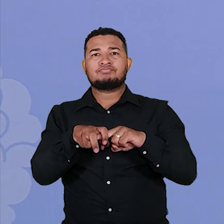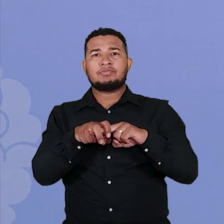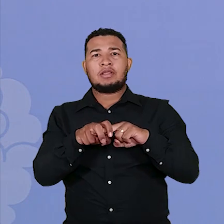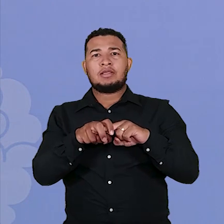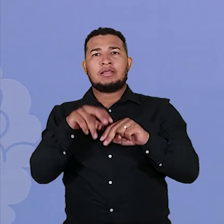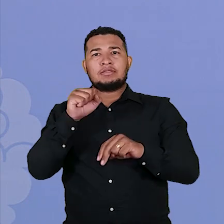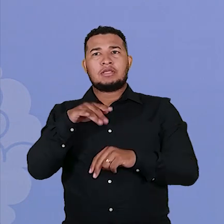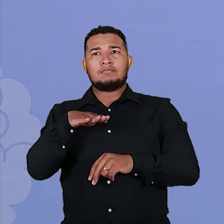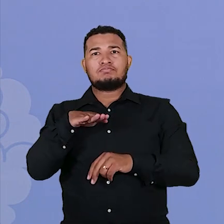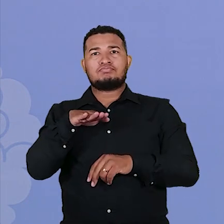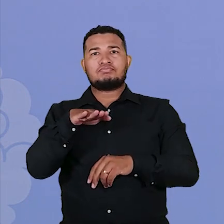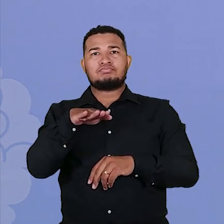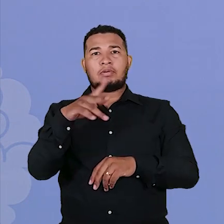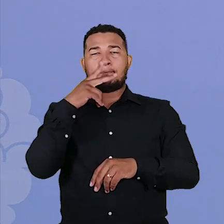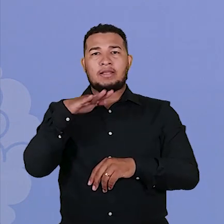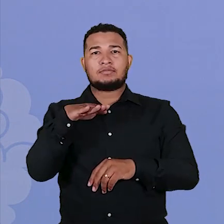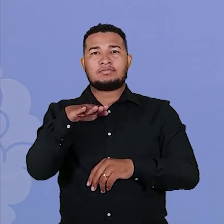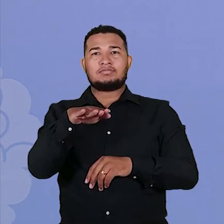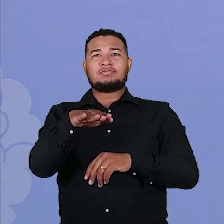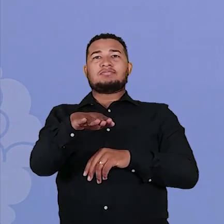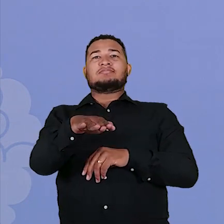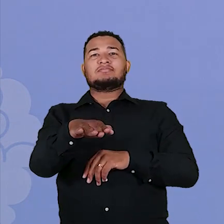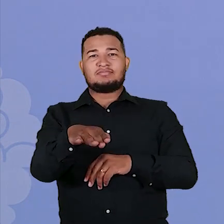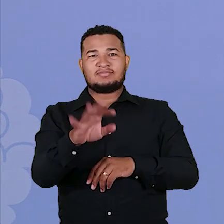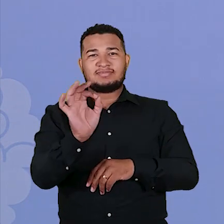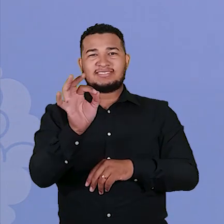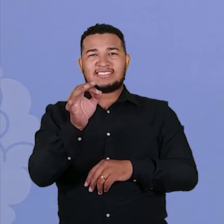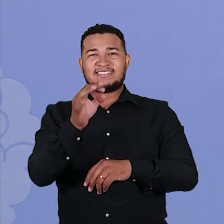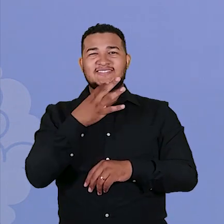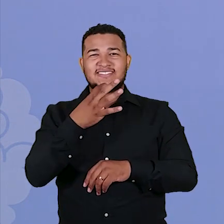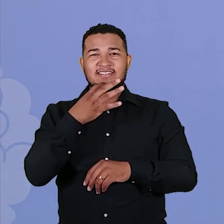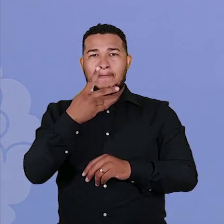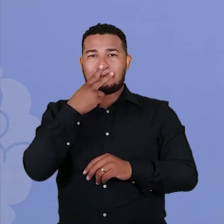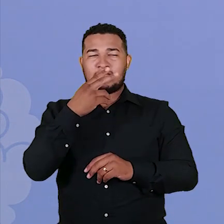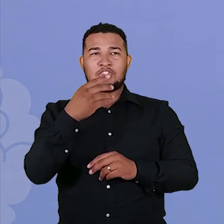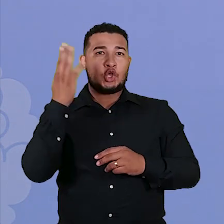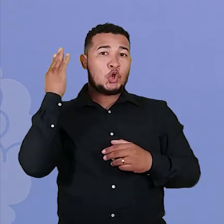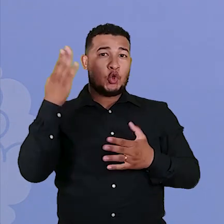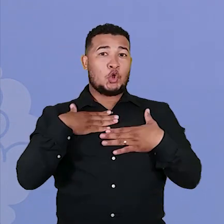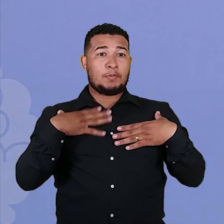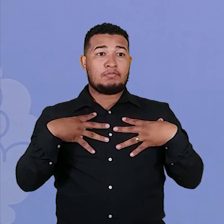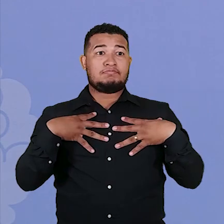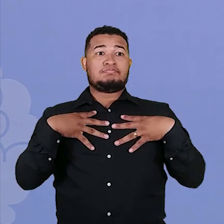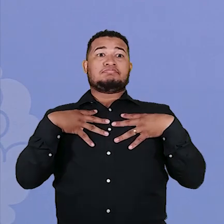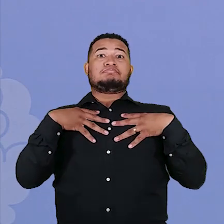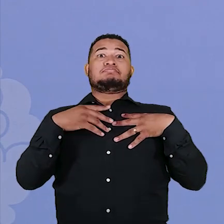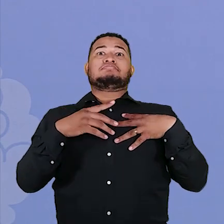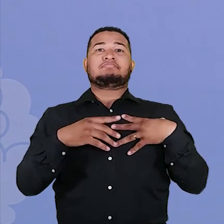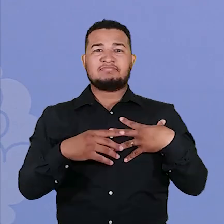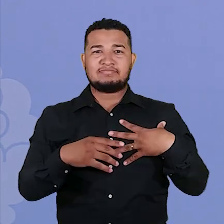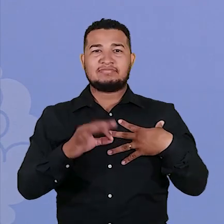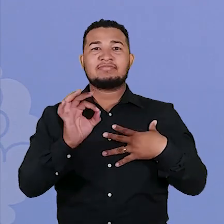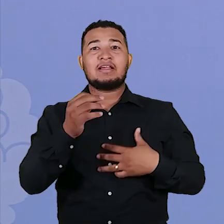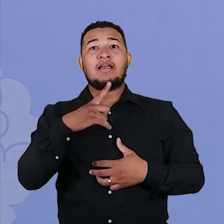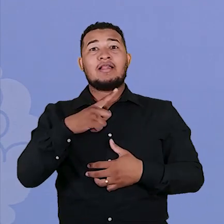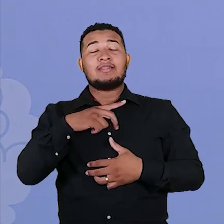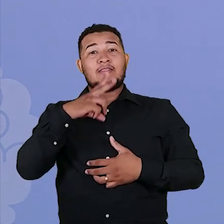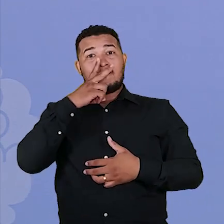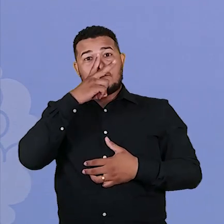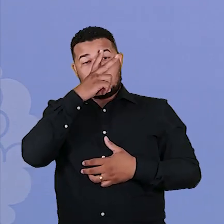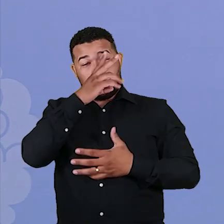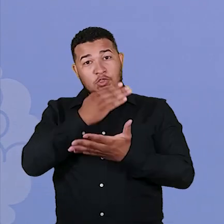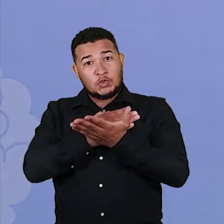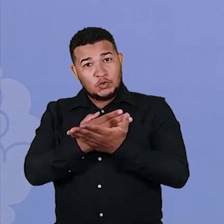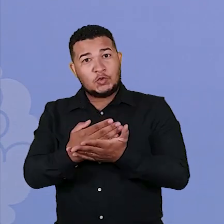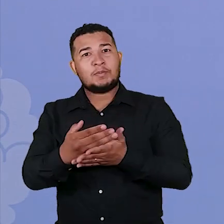então quando ele era você e para trás né porque você estava parado e agora houve uma força e começou